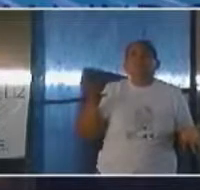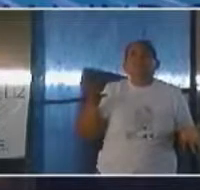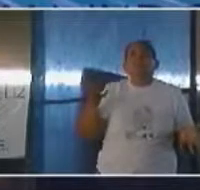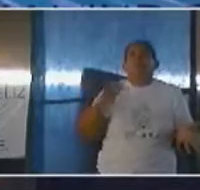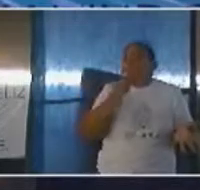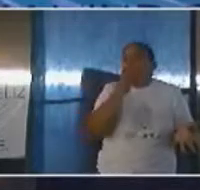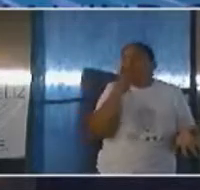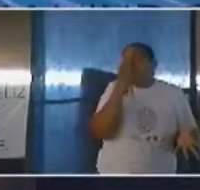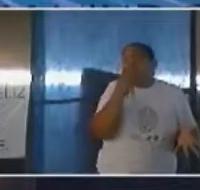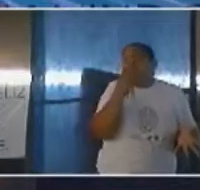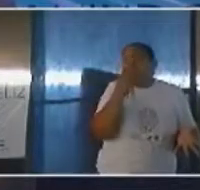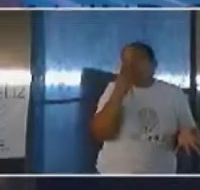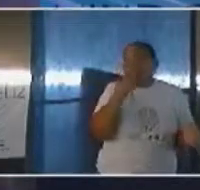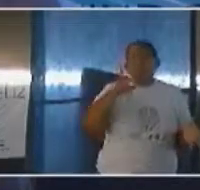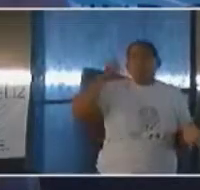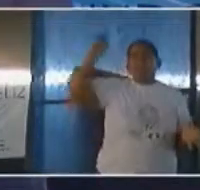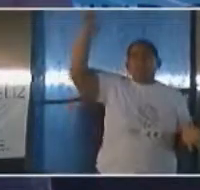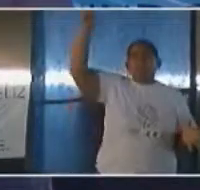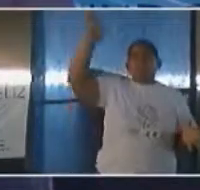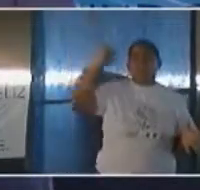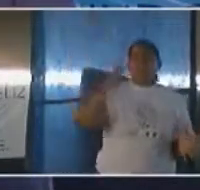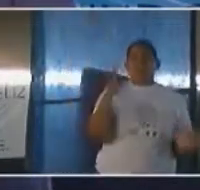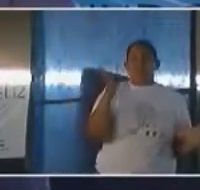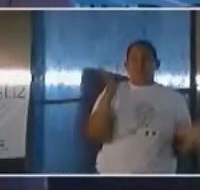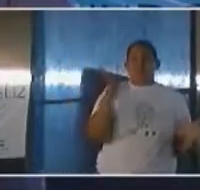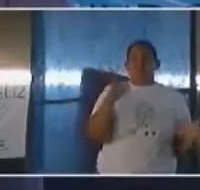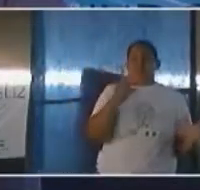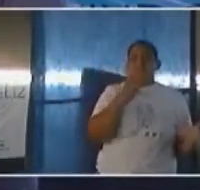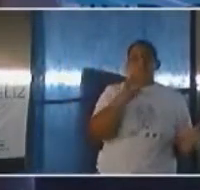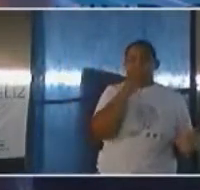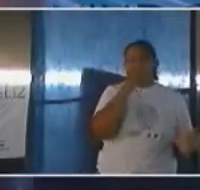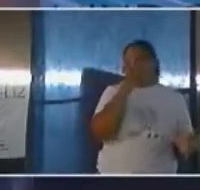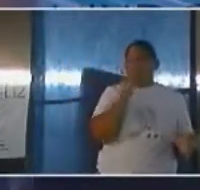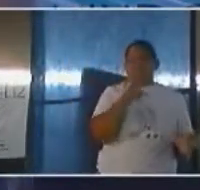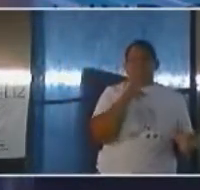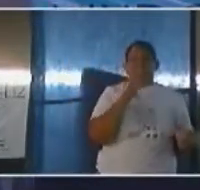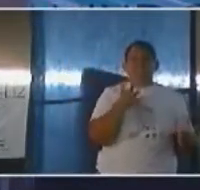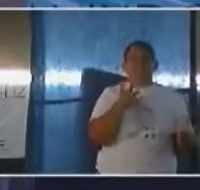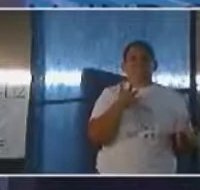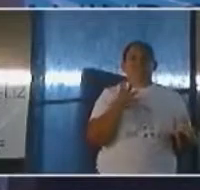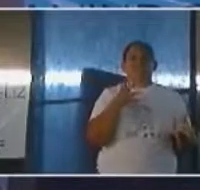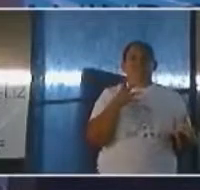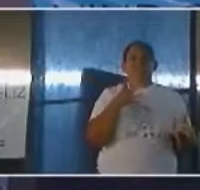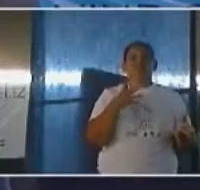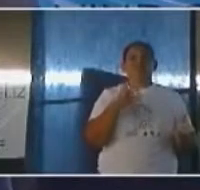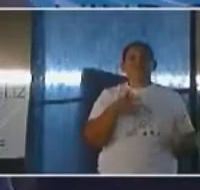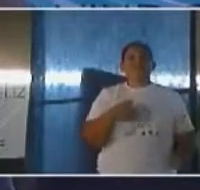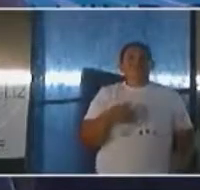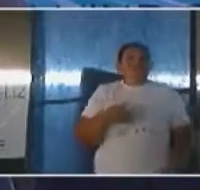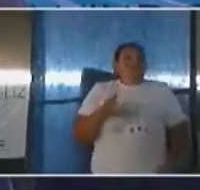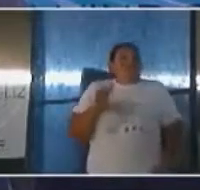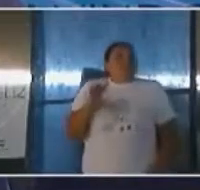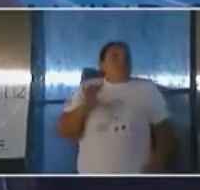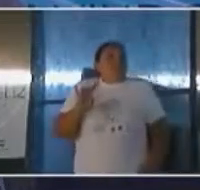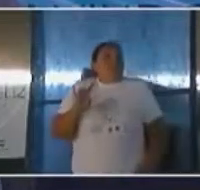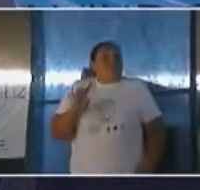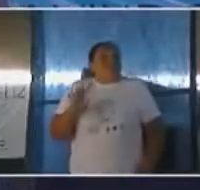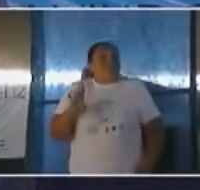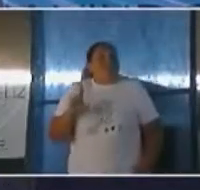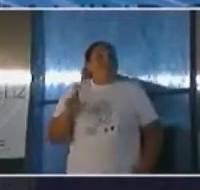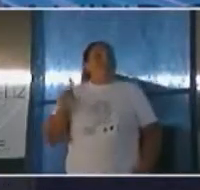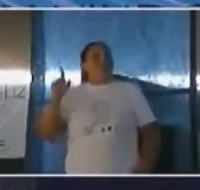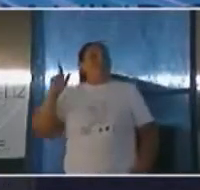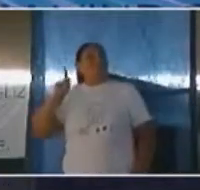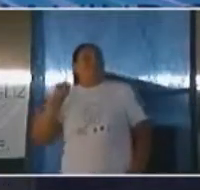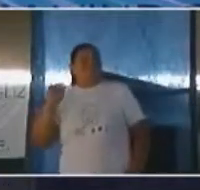Parece que ele fala de um Deus estrangeiro, que coisa mais esquisita. O que Paulo falava, na verdade, era sobre Jesus Cristo e a